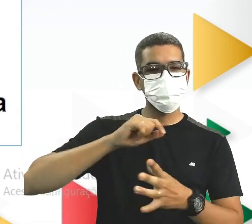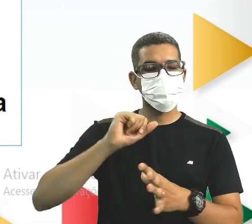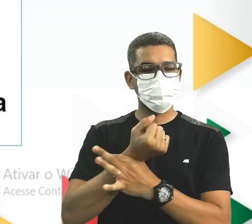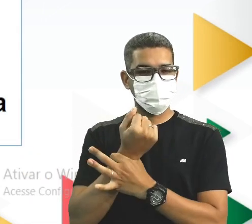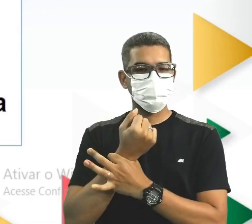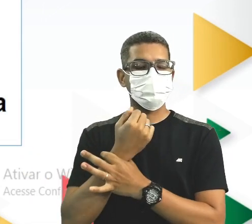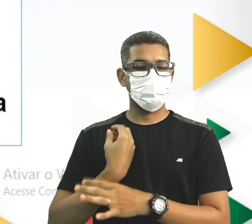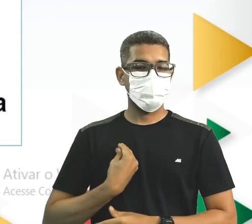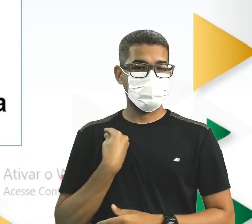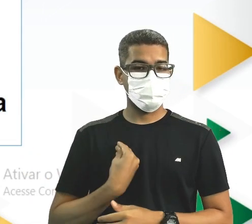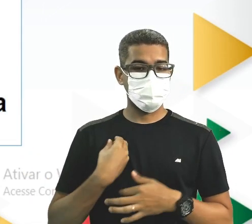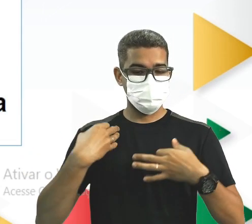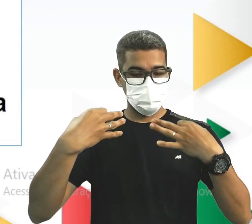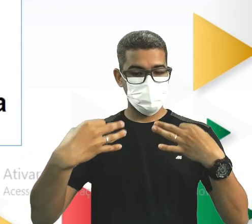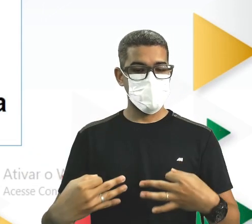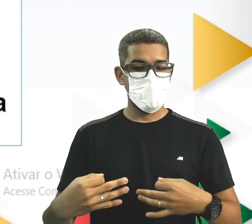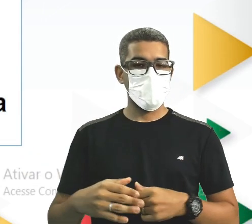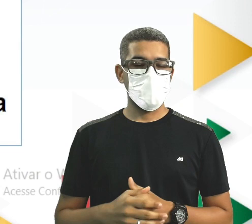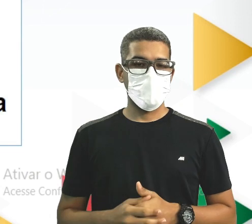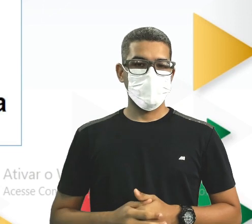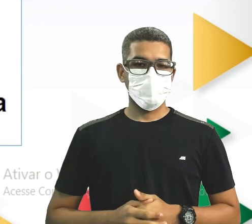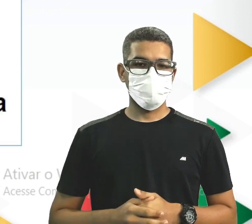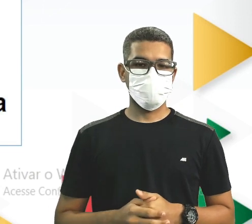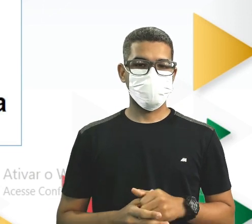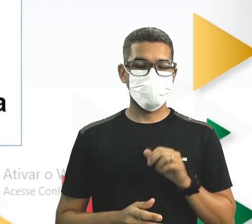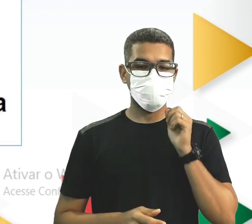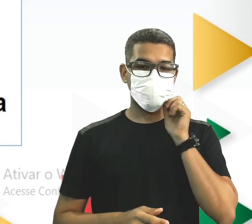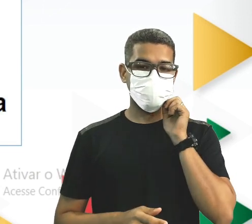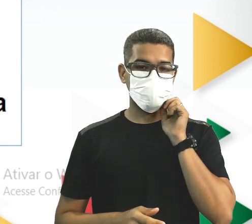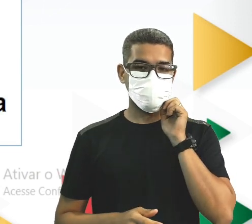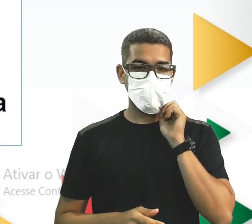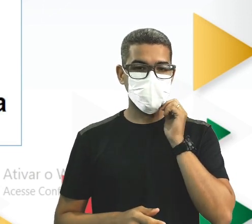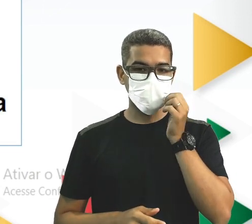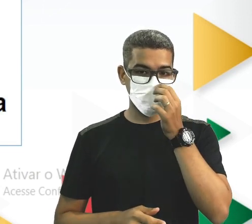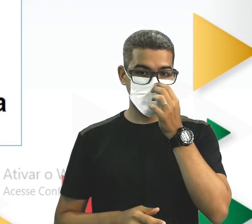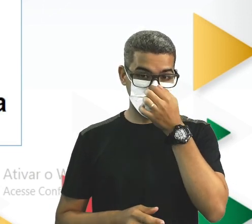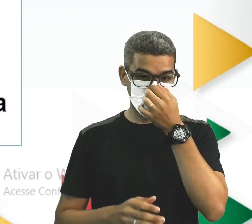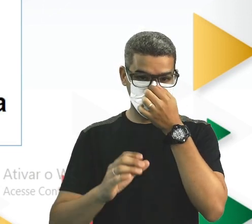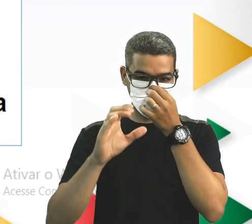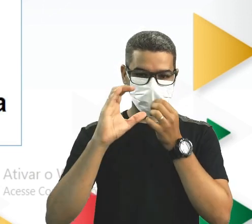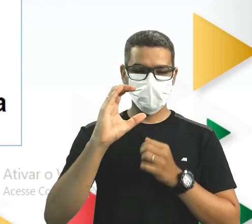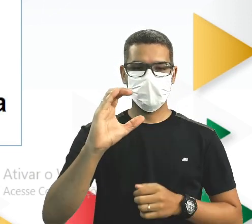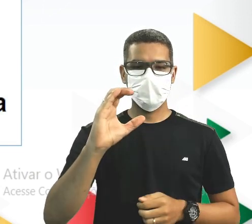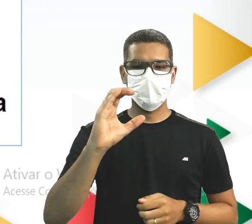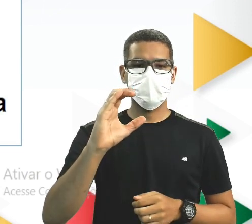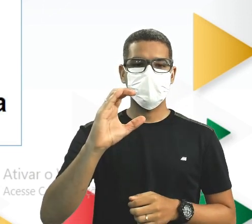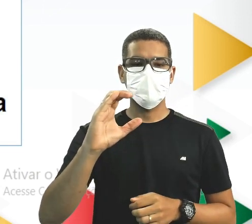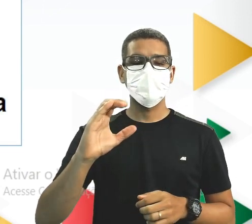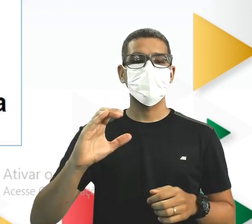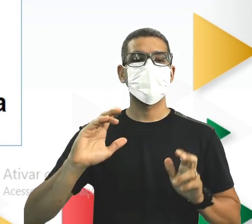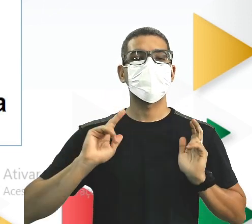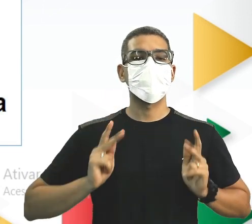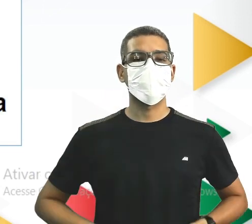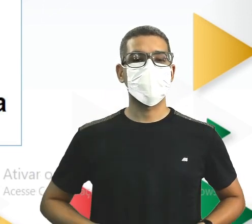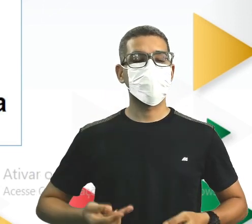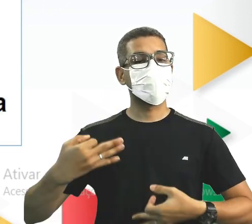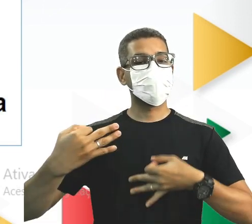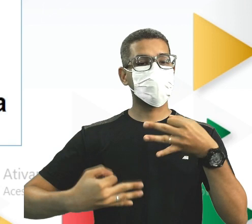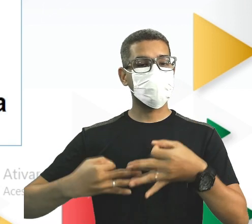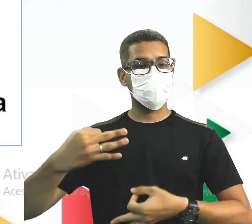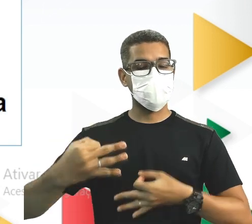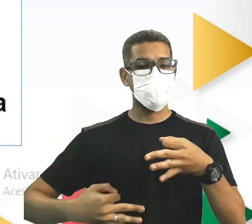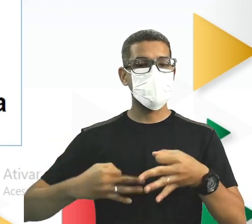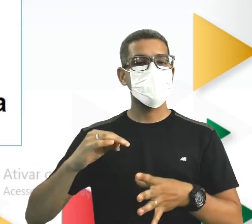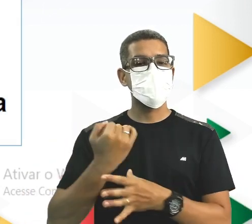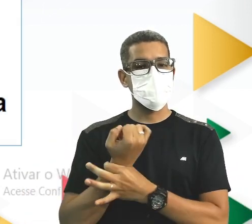vida digna, saúde, moradia, educação. Letrinha C. Cidadania jurídica, vou